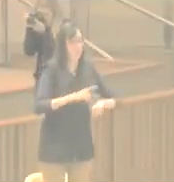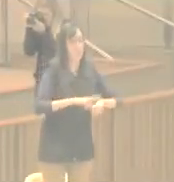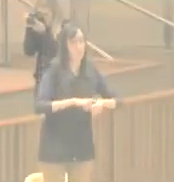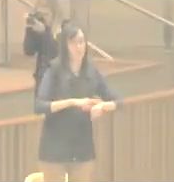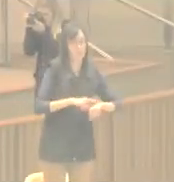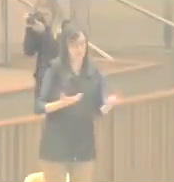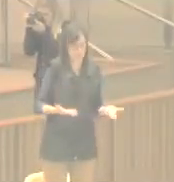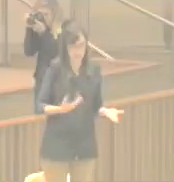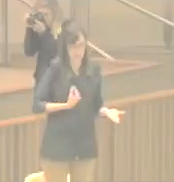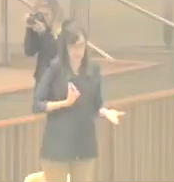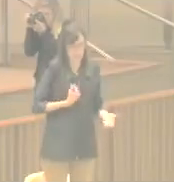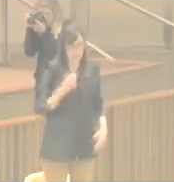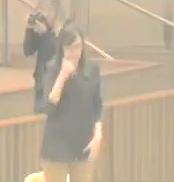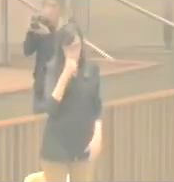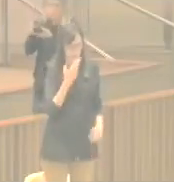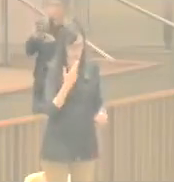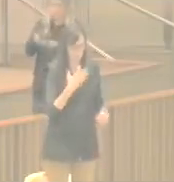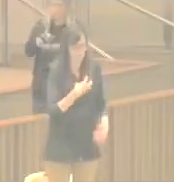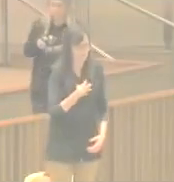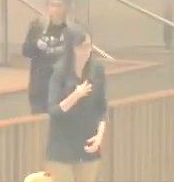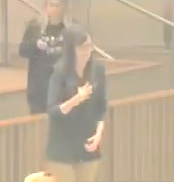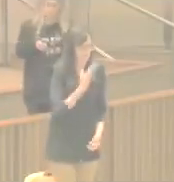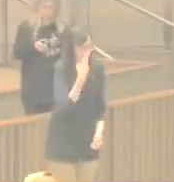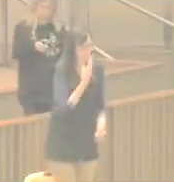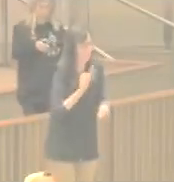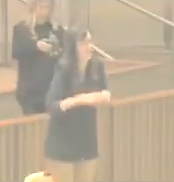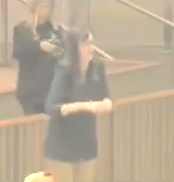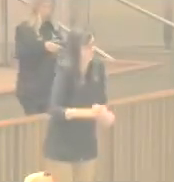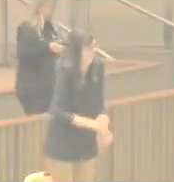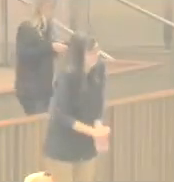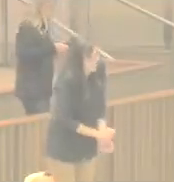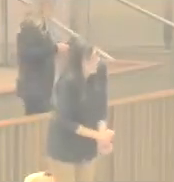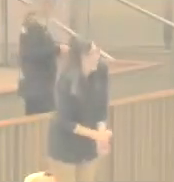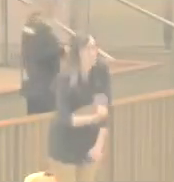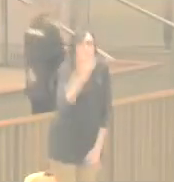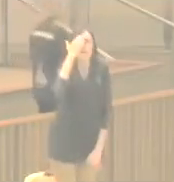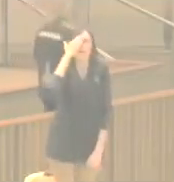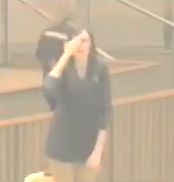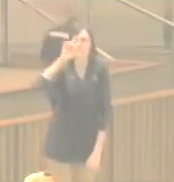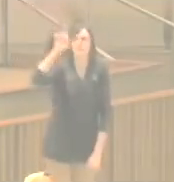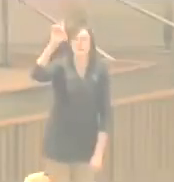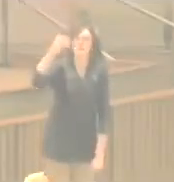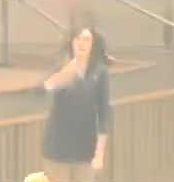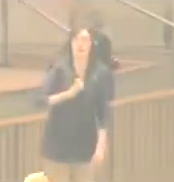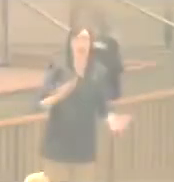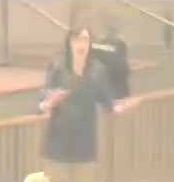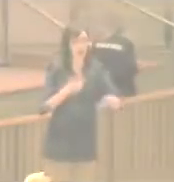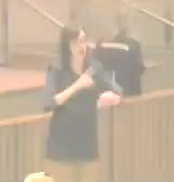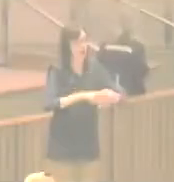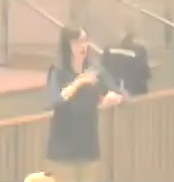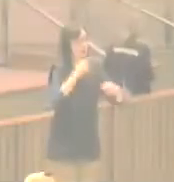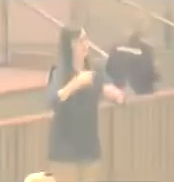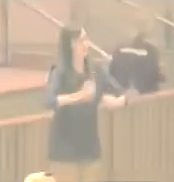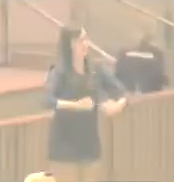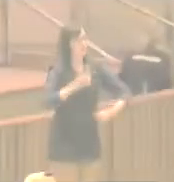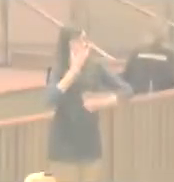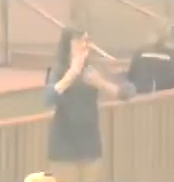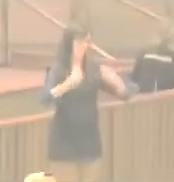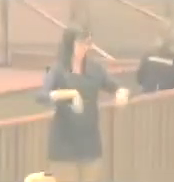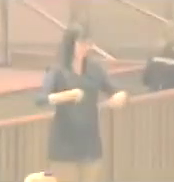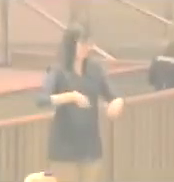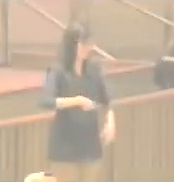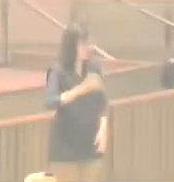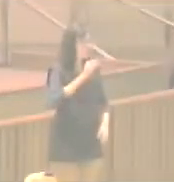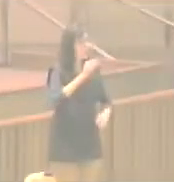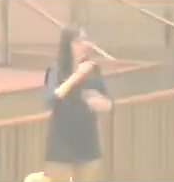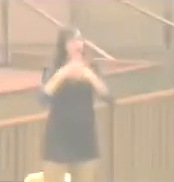está vivendo de aprisionamento e você entendeu alguma coisa de Deus. Então agora é hora de confissão. Sabe o que é confissão?